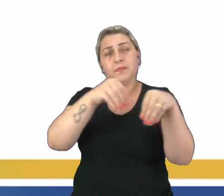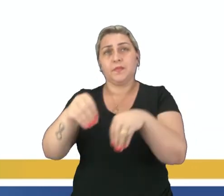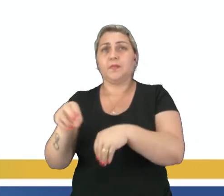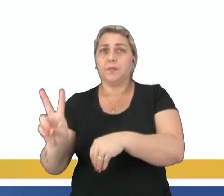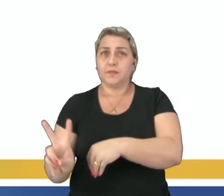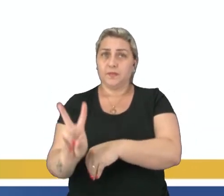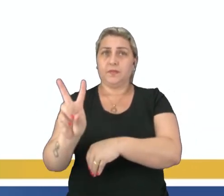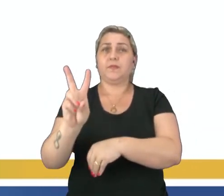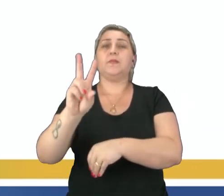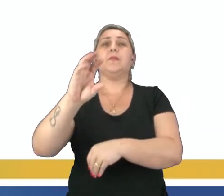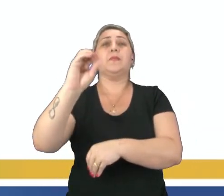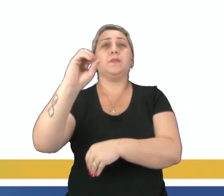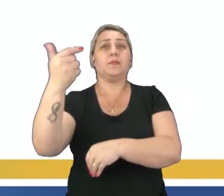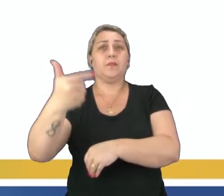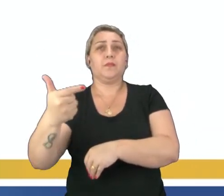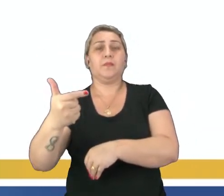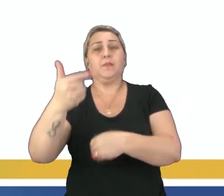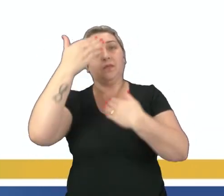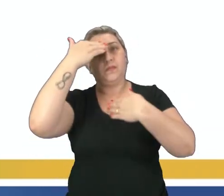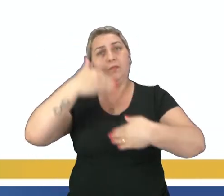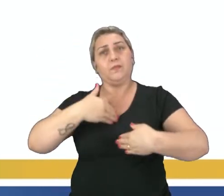acham?